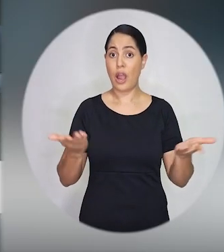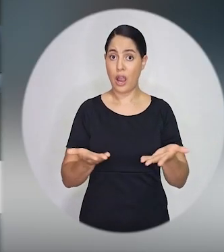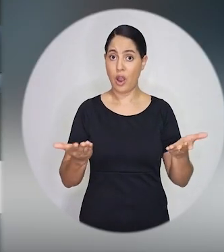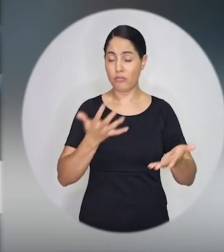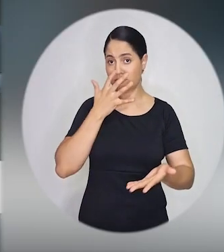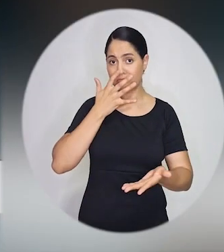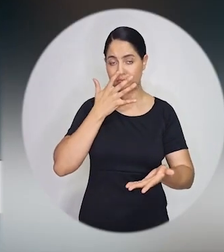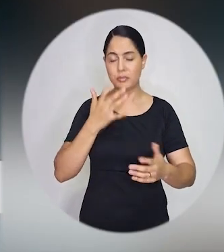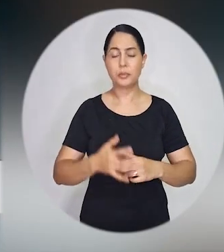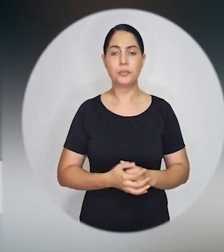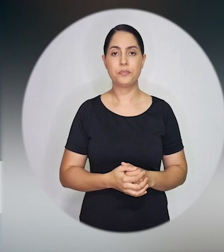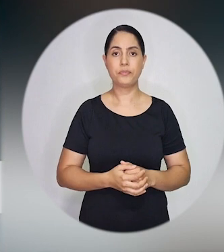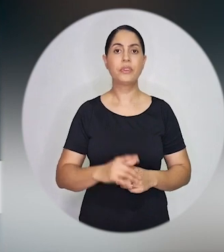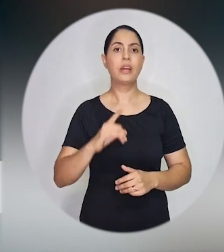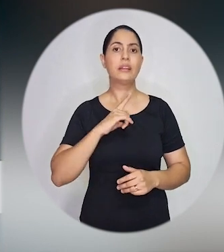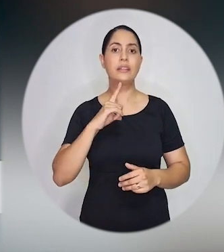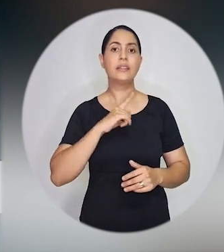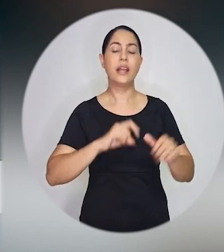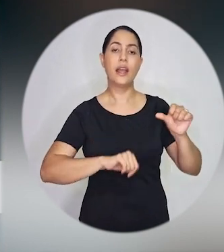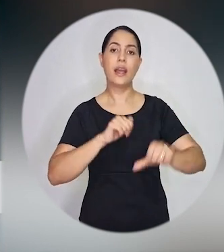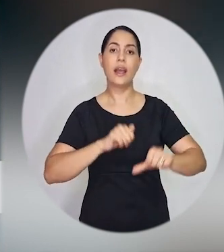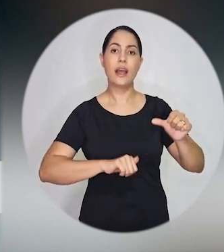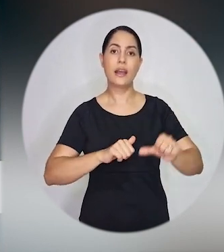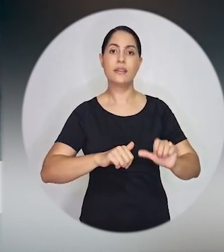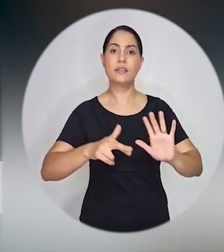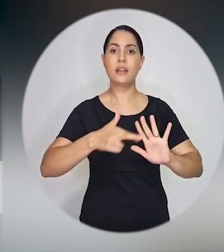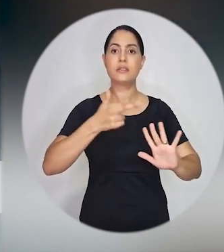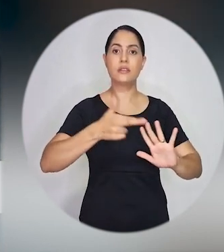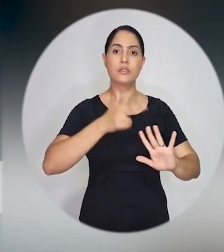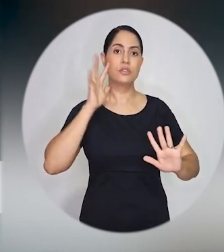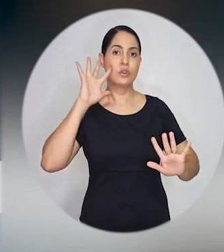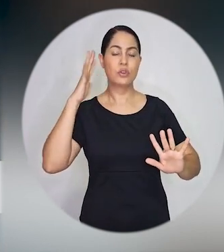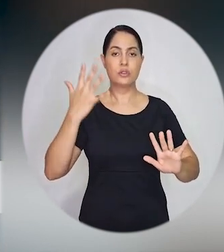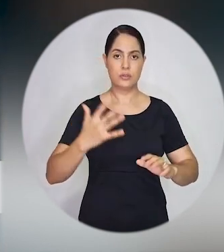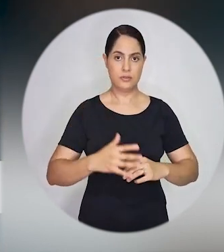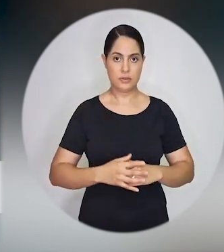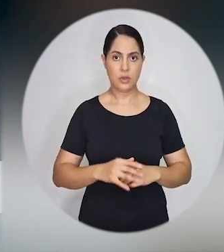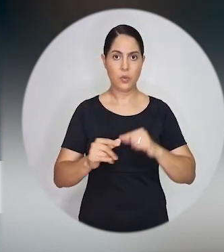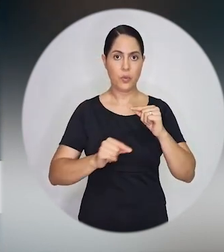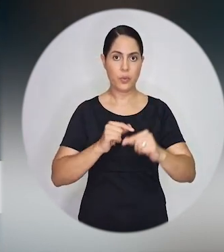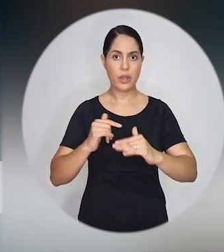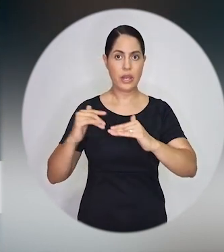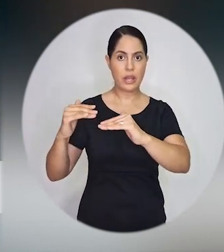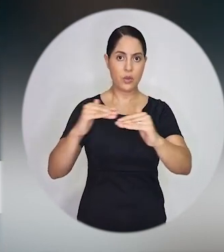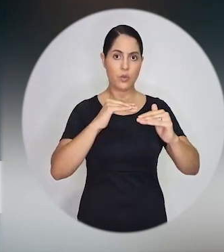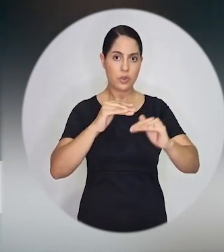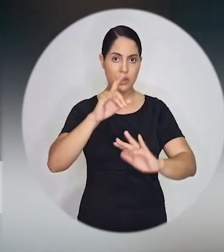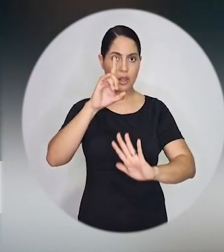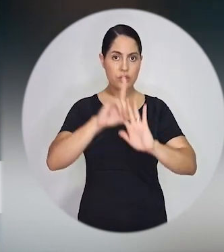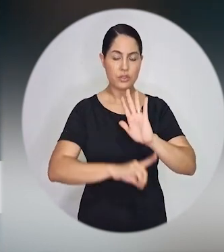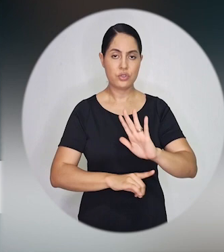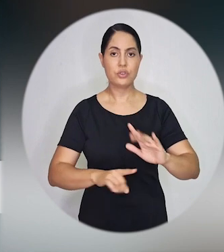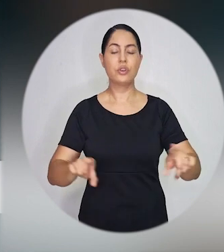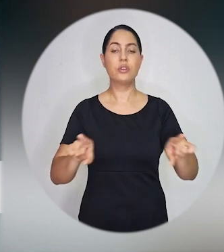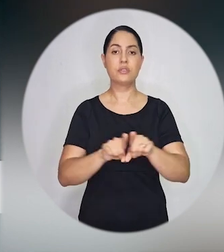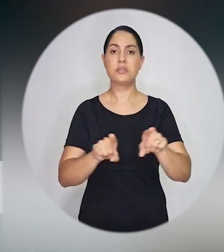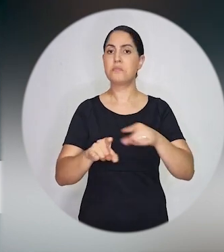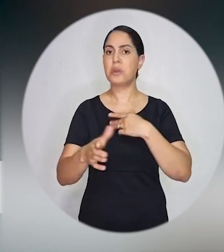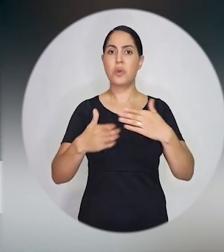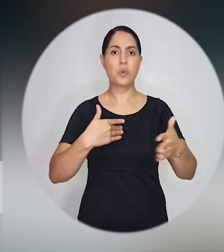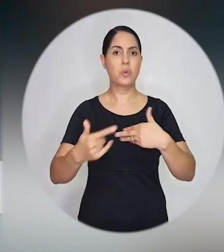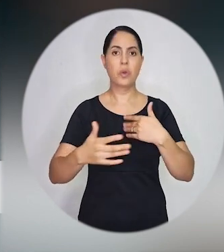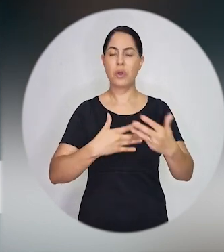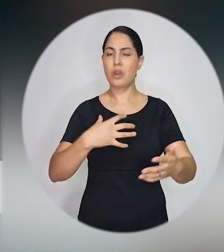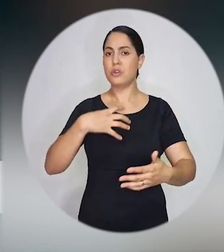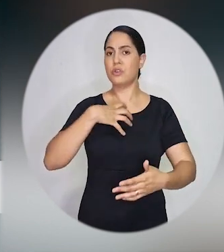de uma minuta de resolução que determina aos tribunais e magistrados que zelem pela igualdade de direitos e pelo combate a